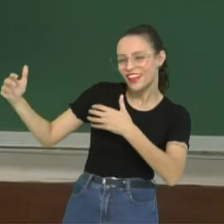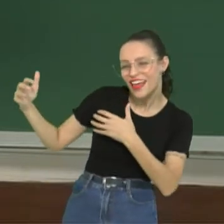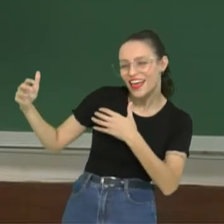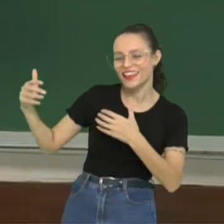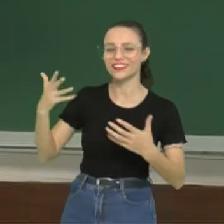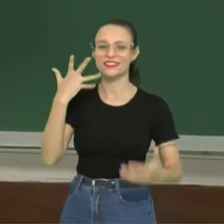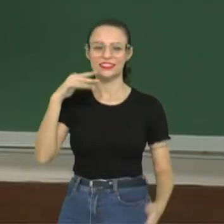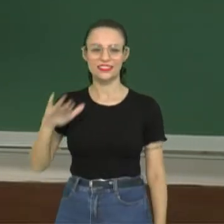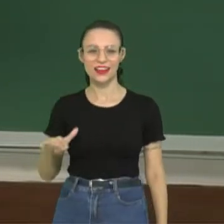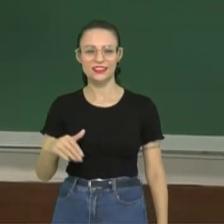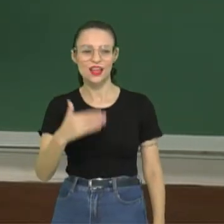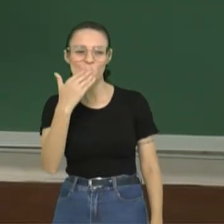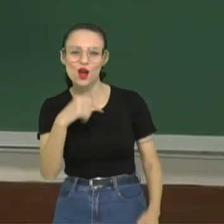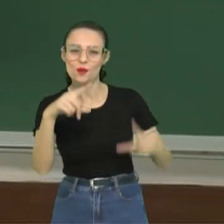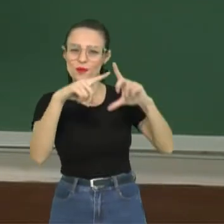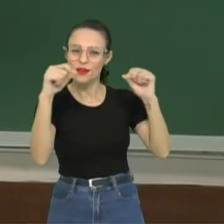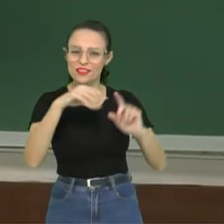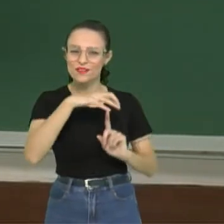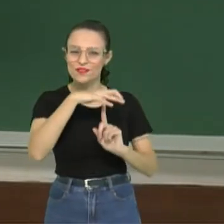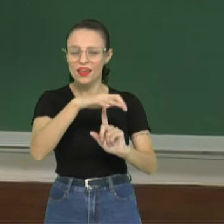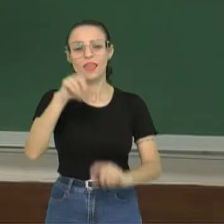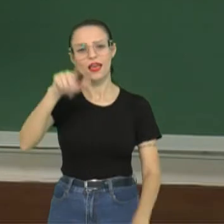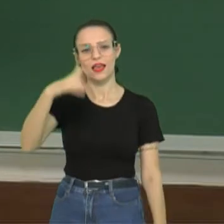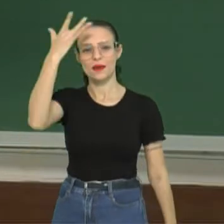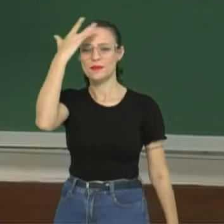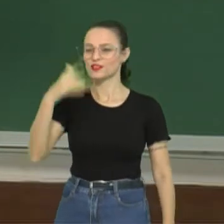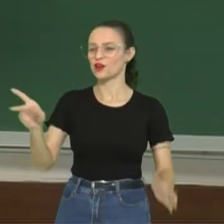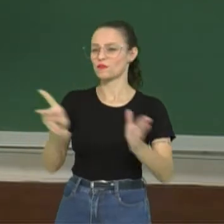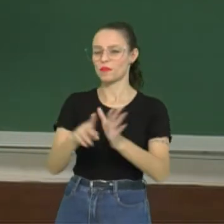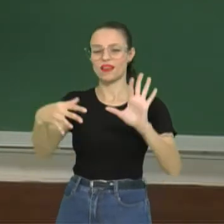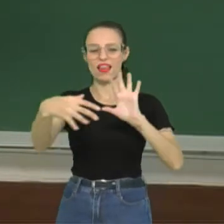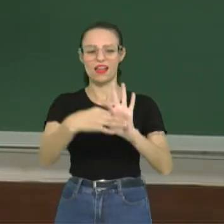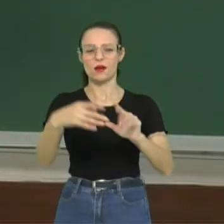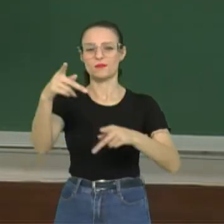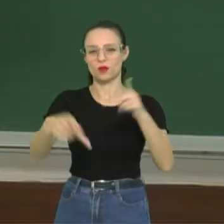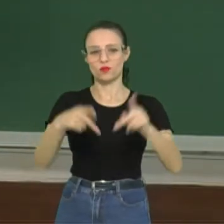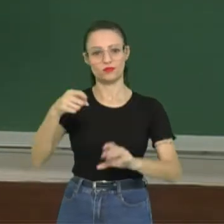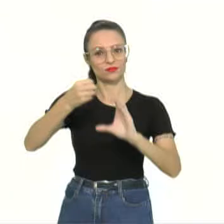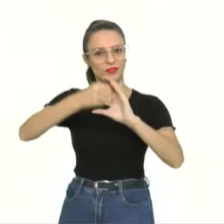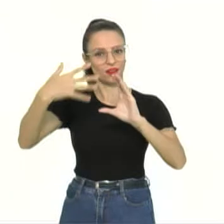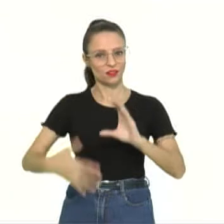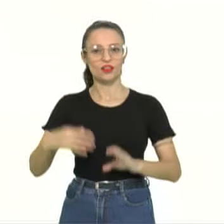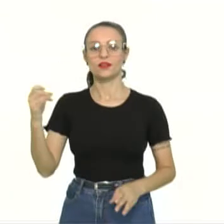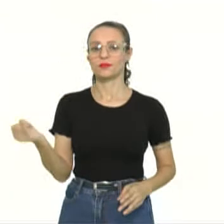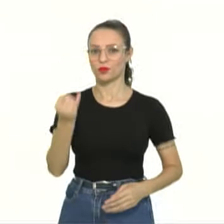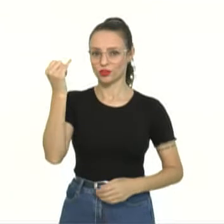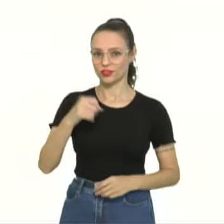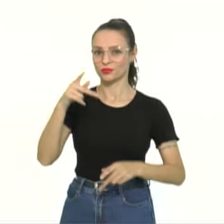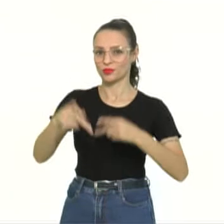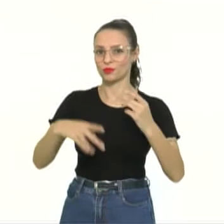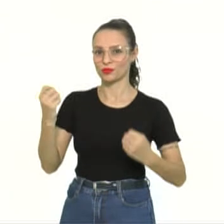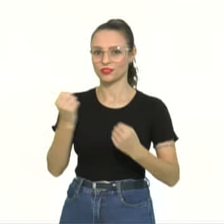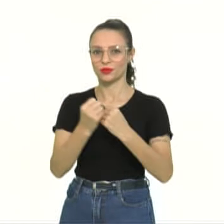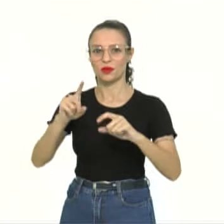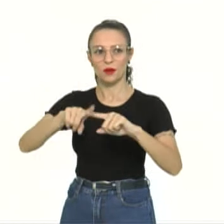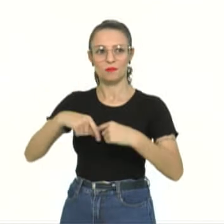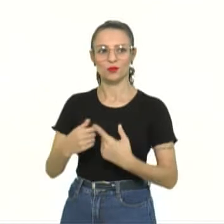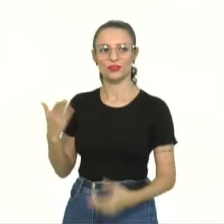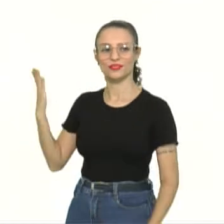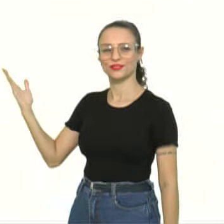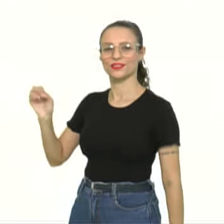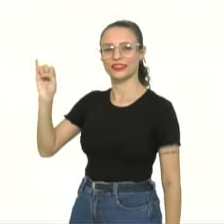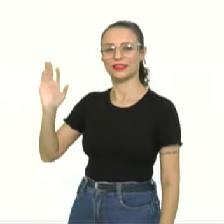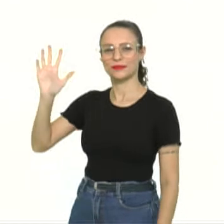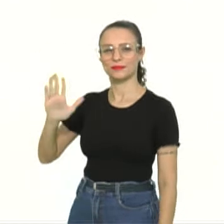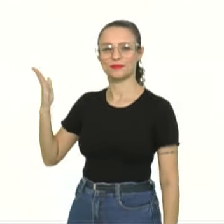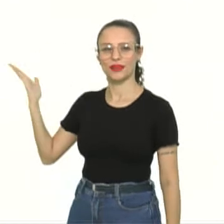as crianças ele comi um pastel na feira então a pessoa do Povo Isso é uma característica importante aí do populismo por isso que a gente tem essa